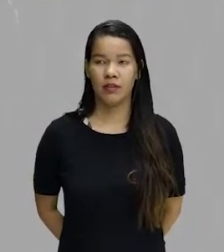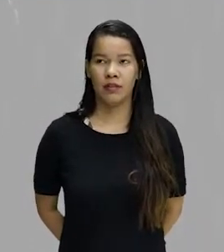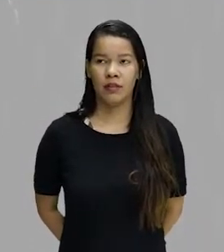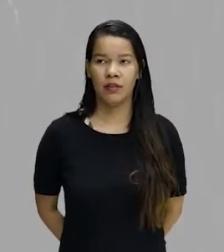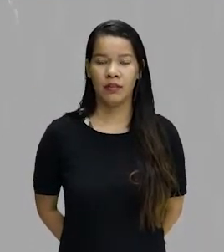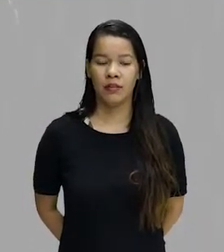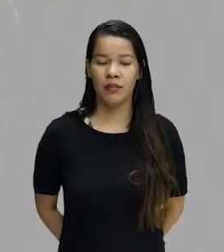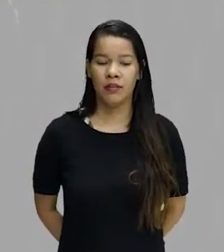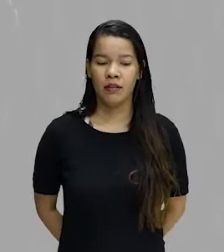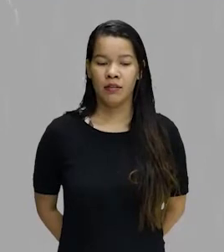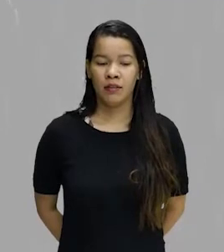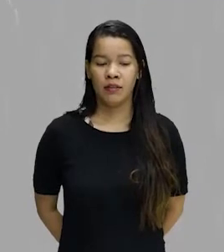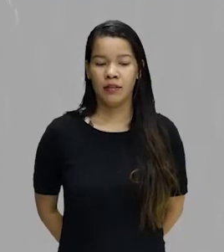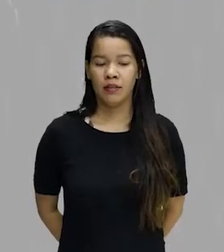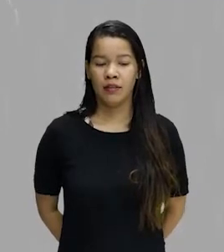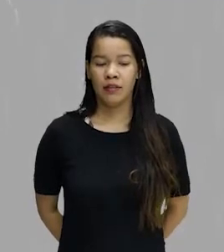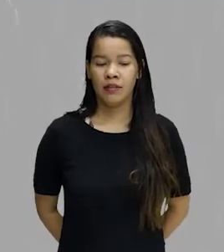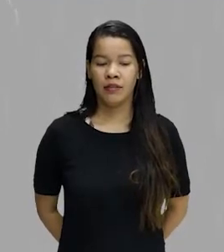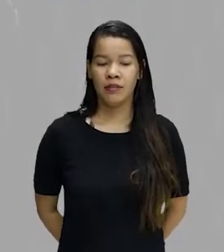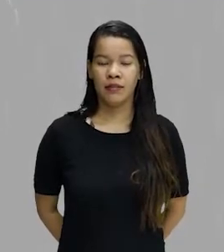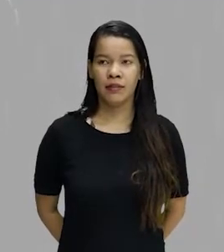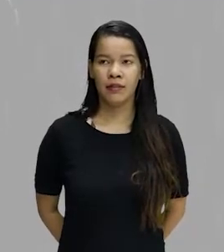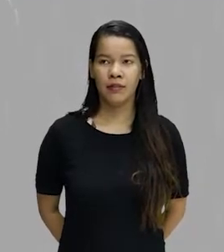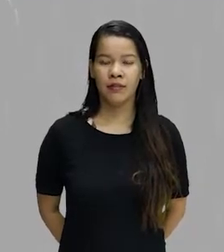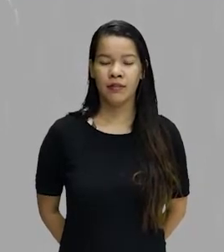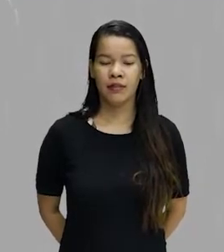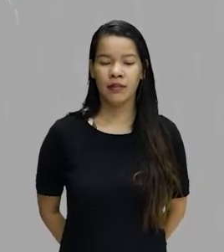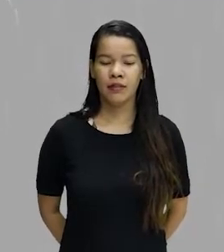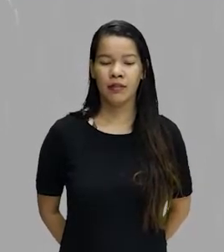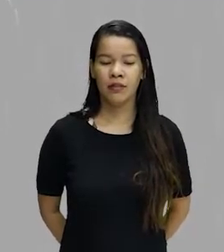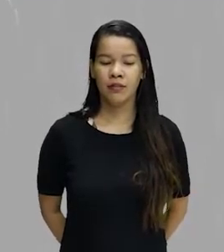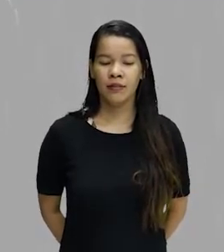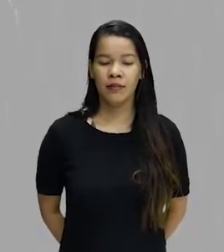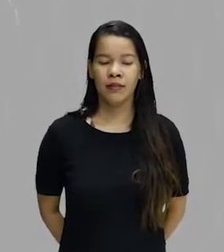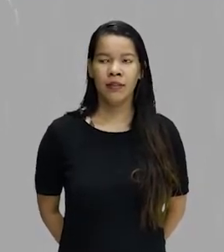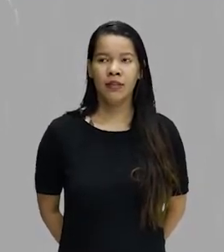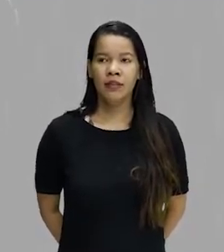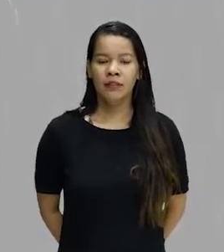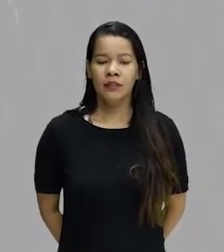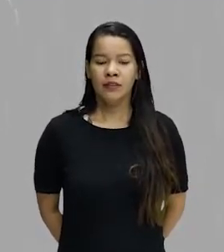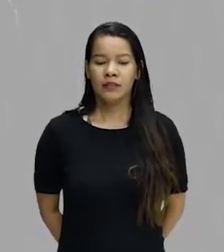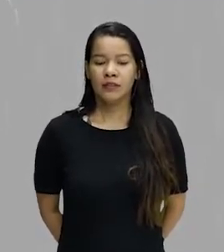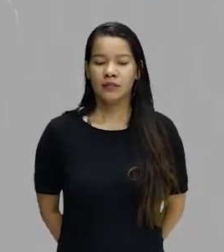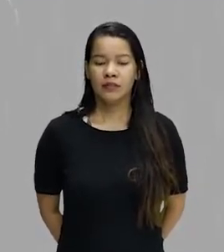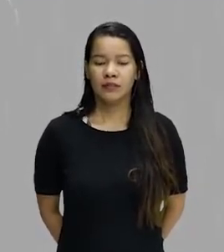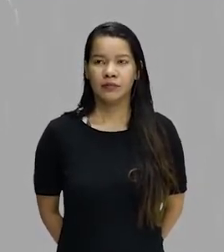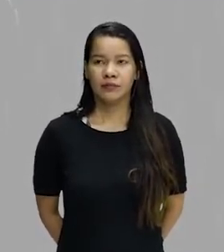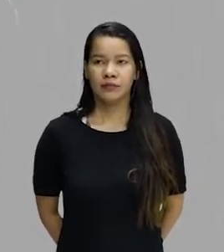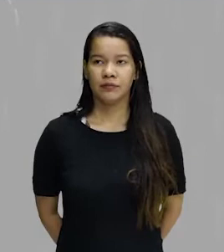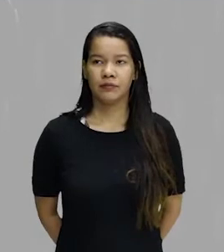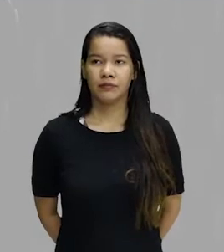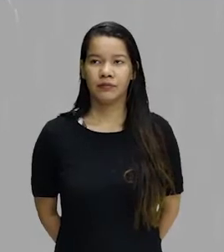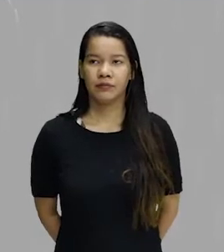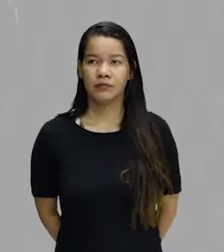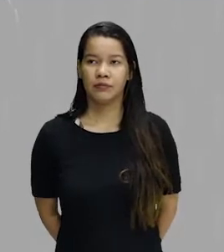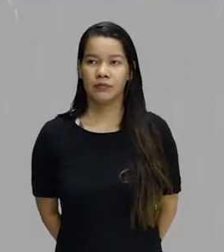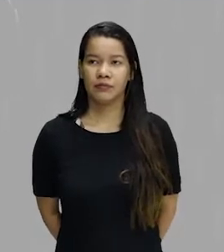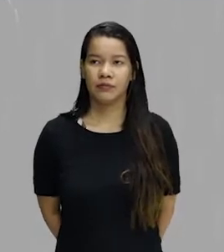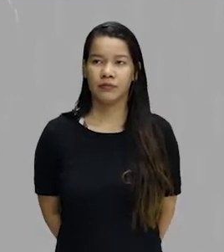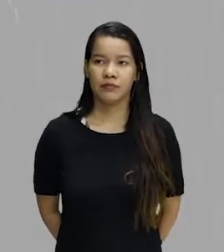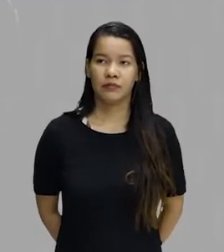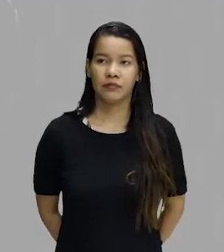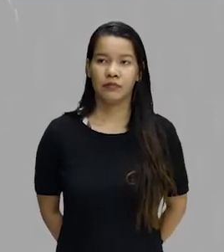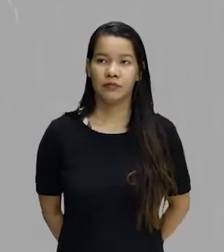2. Pode-se afirmar que são, respectivamente, reações de... Bom, aqui